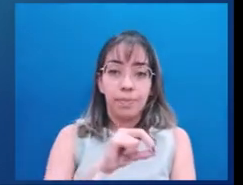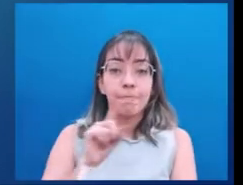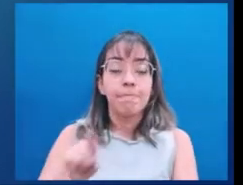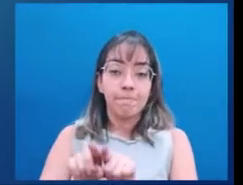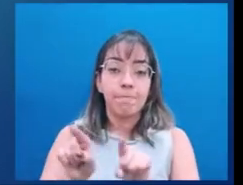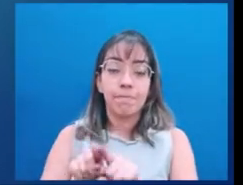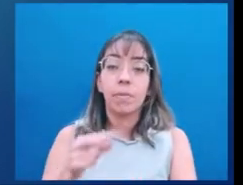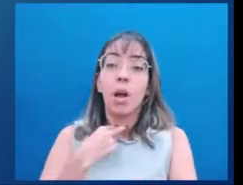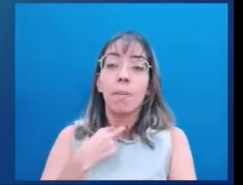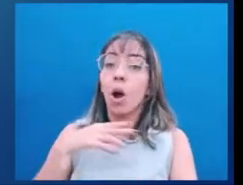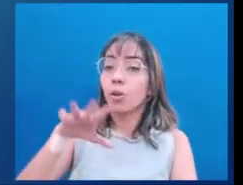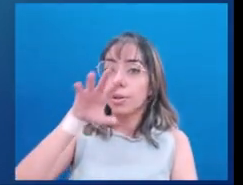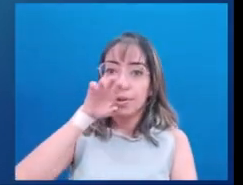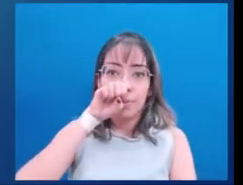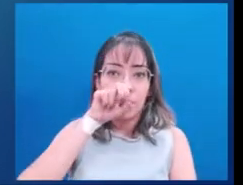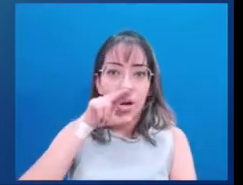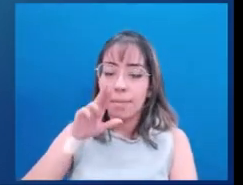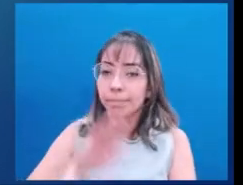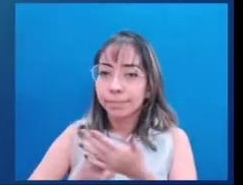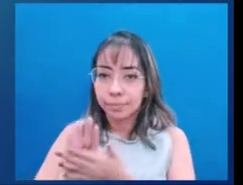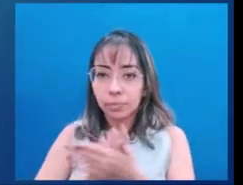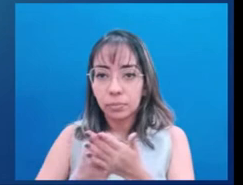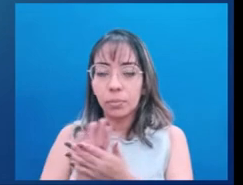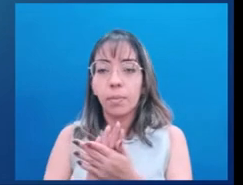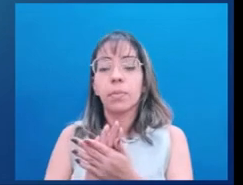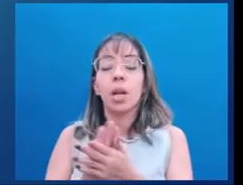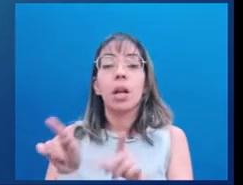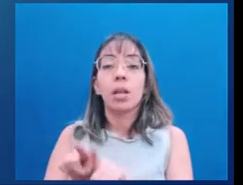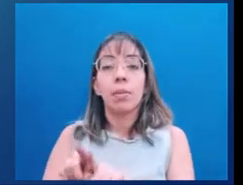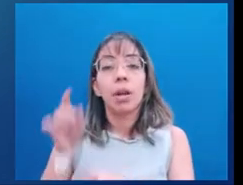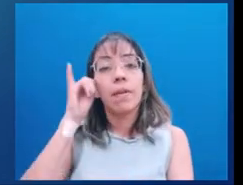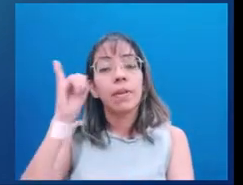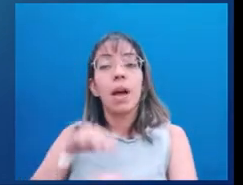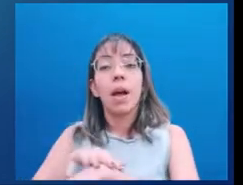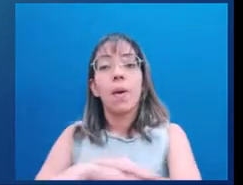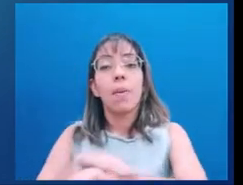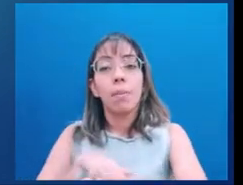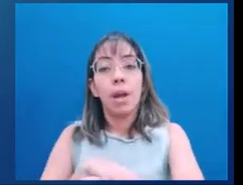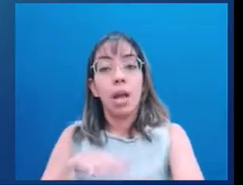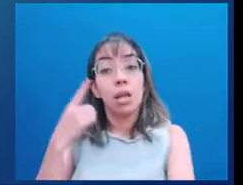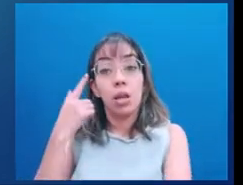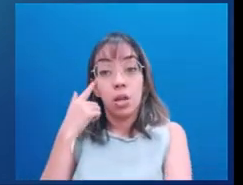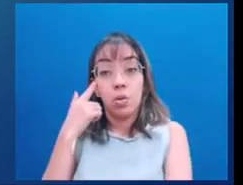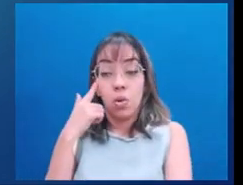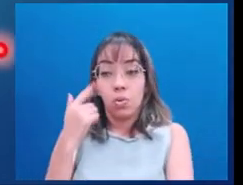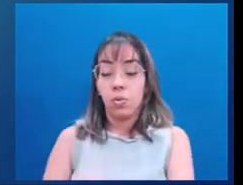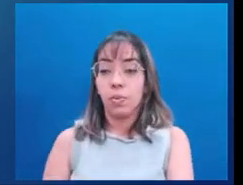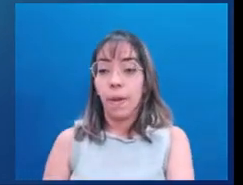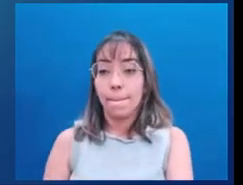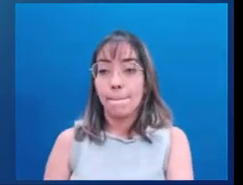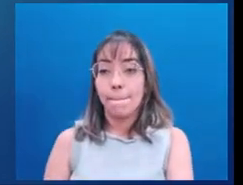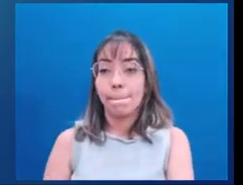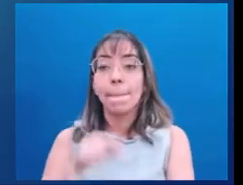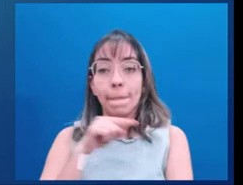dependendo aí, né, da dose. Então, não se pode respirar os vapores dessa substância e evitar contato com a pele e